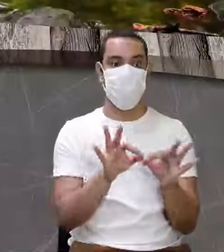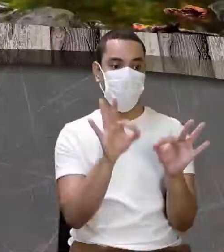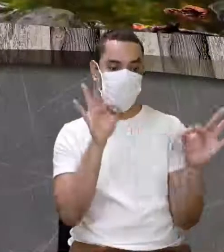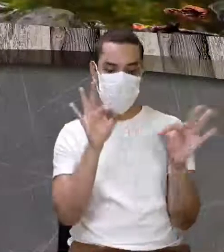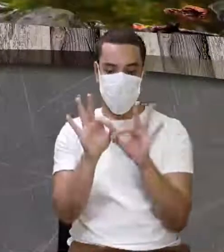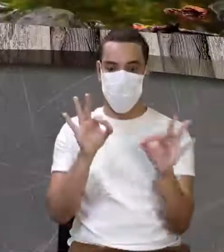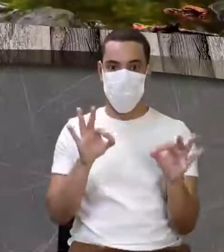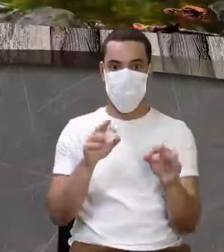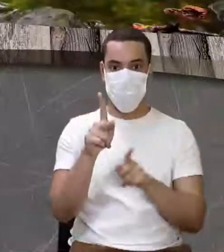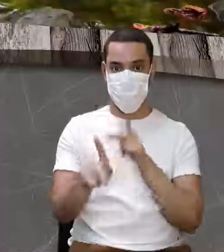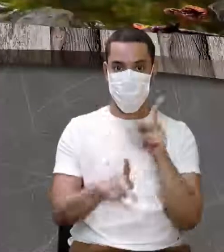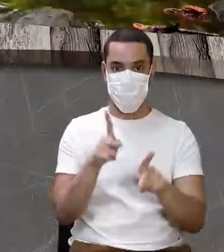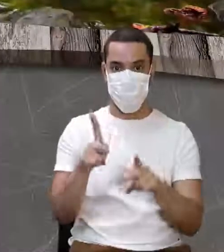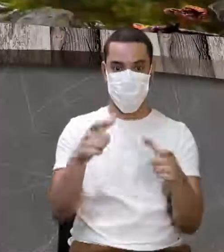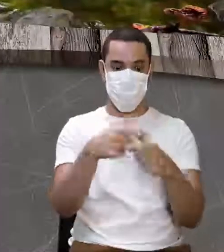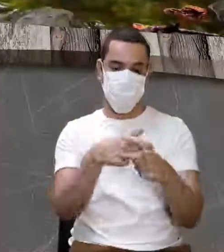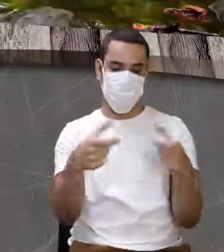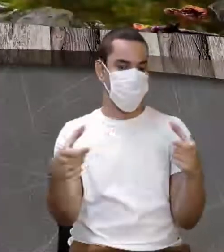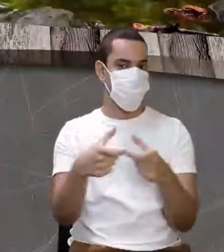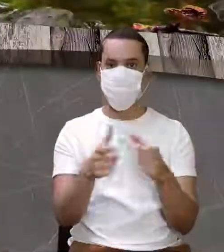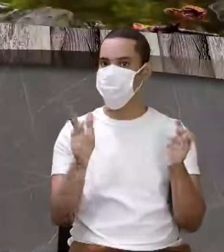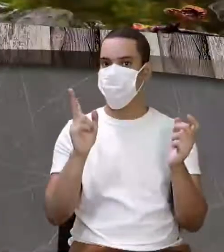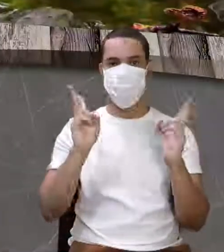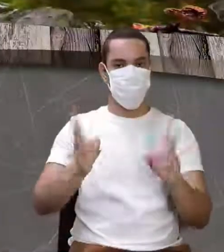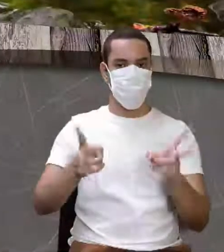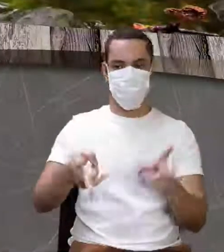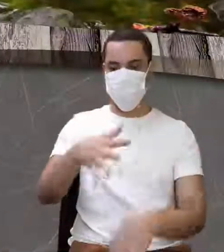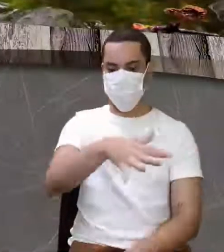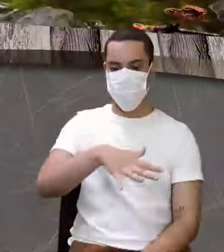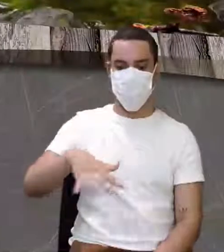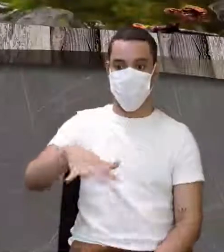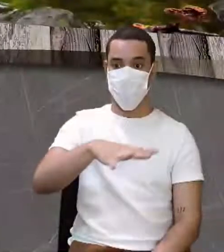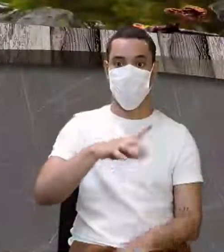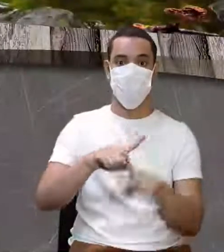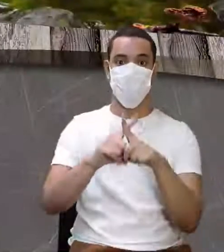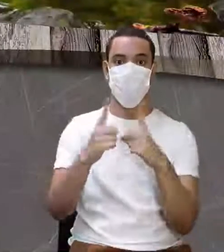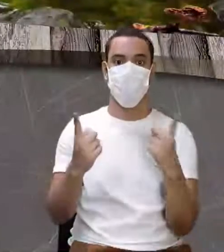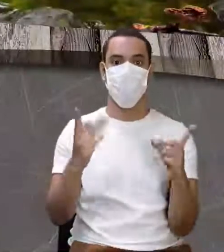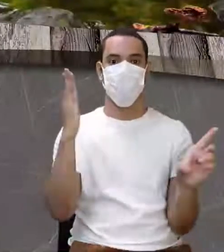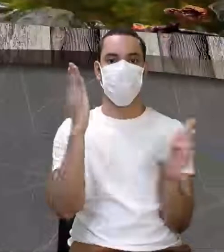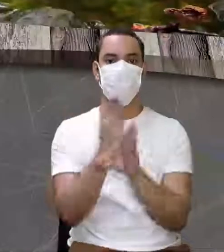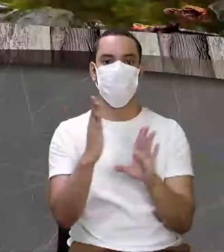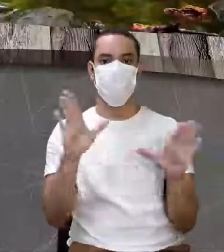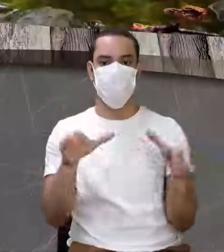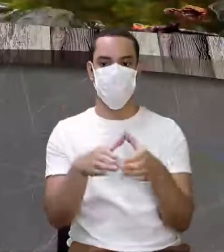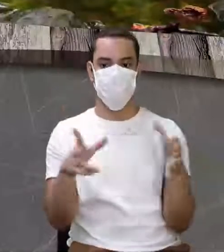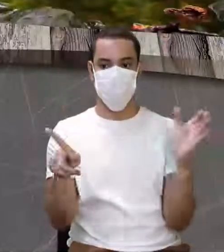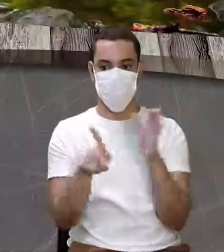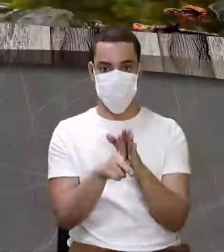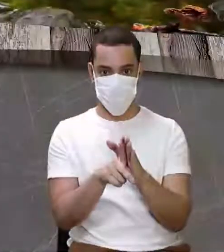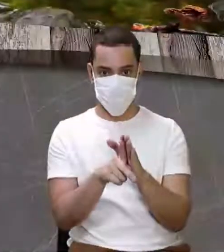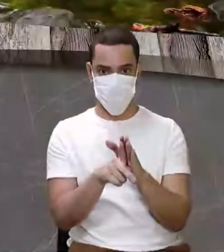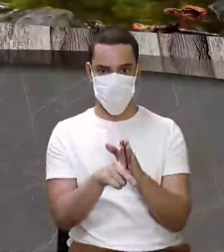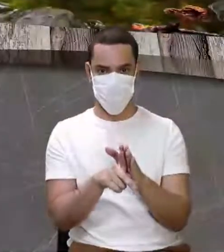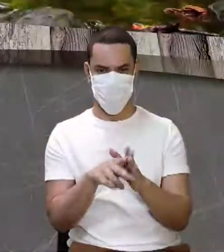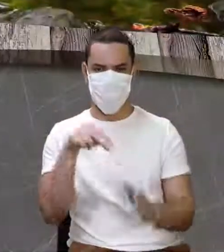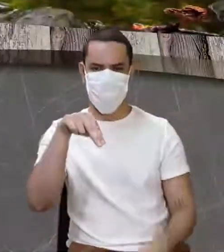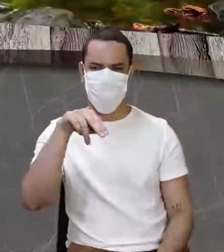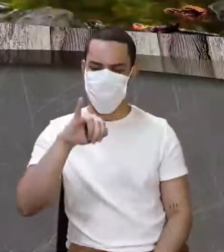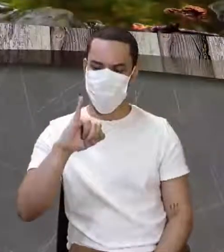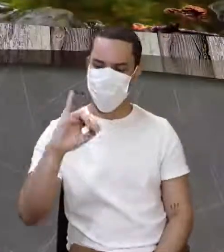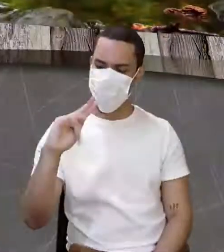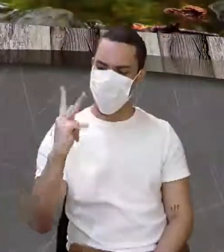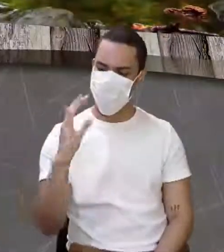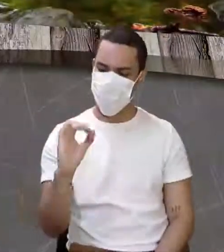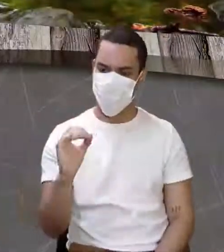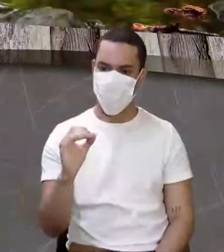populações maiores e menores, eles vão estar no mesmo ambiente. Só que devido aos seus nichos ecológicos, nichos